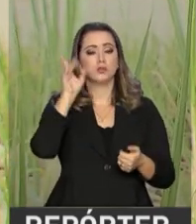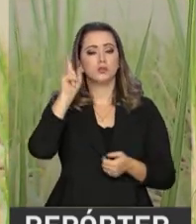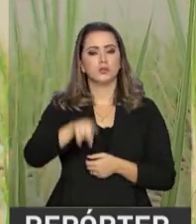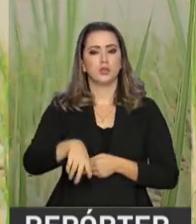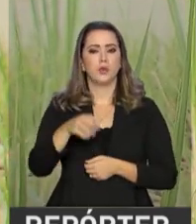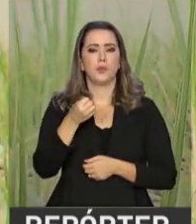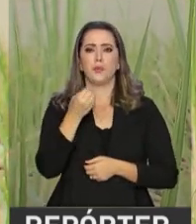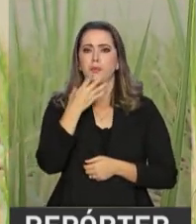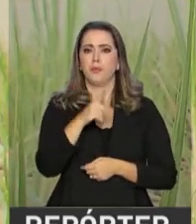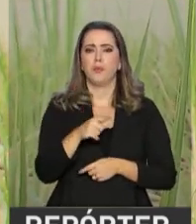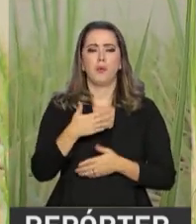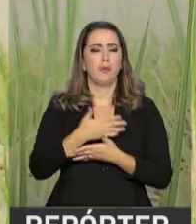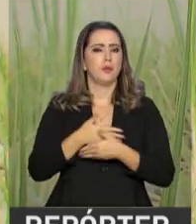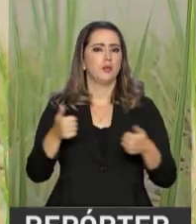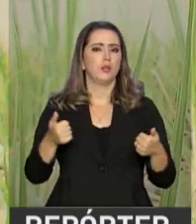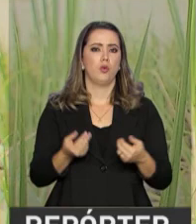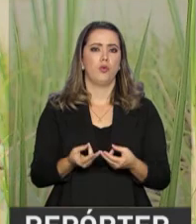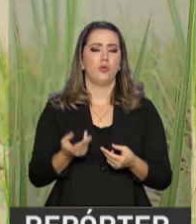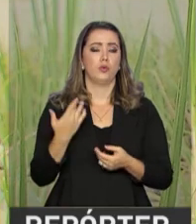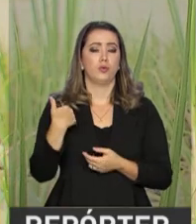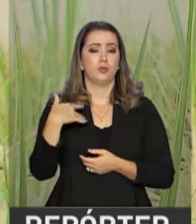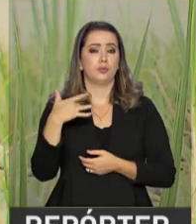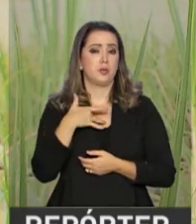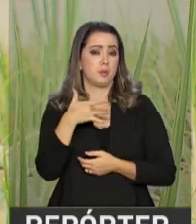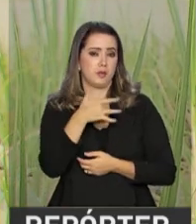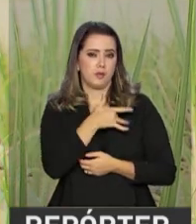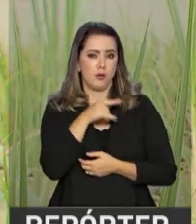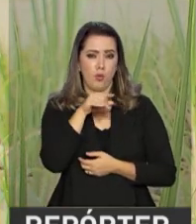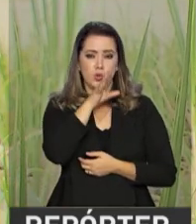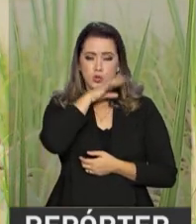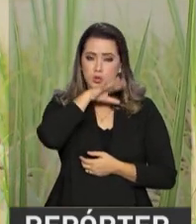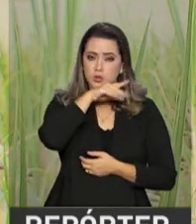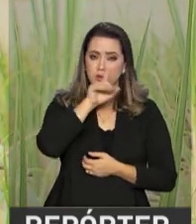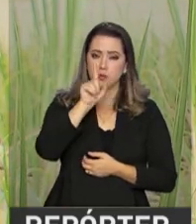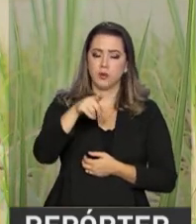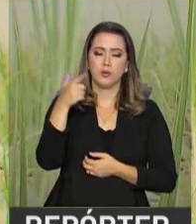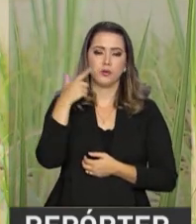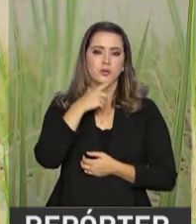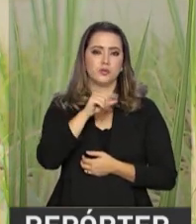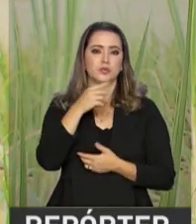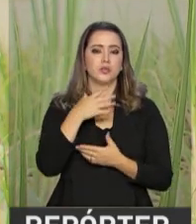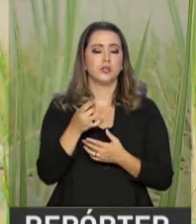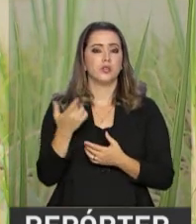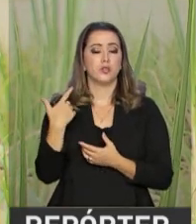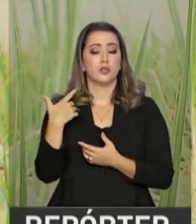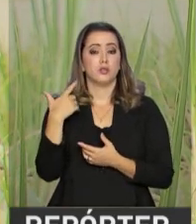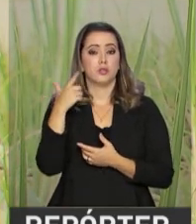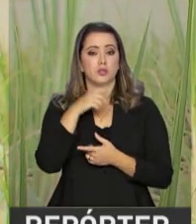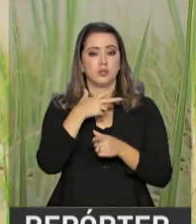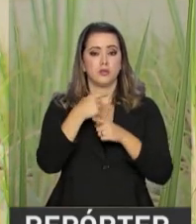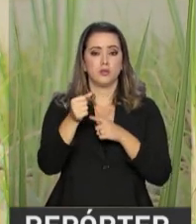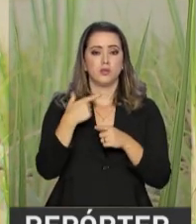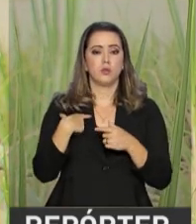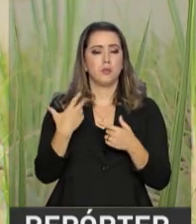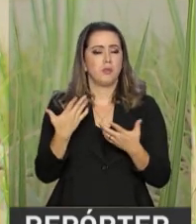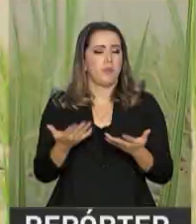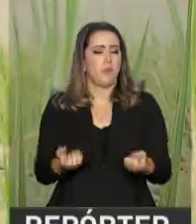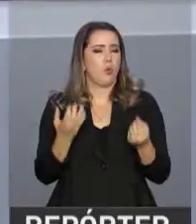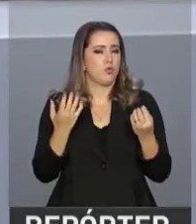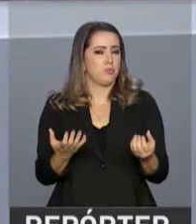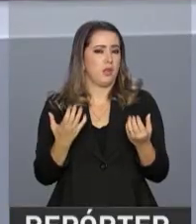ser uma biomassa uma forragem como o valor nutricional e consequentemente um ganho maior de peso de de massa para o